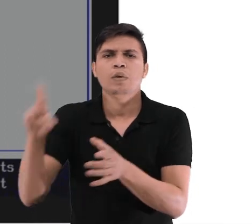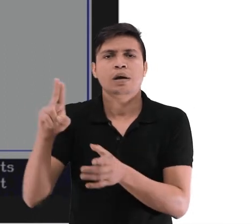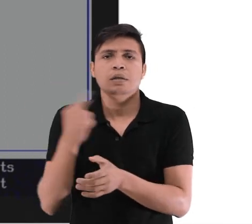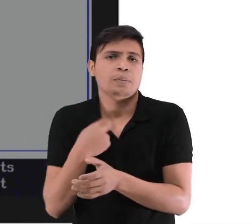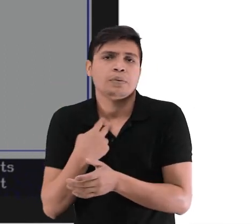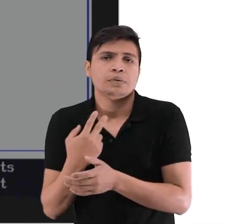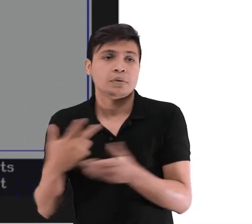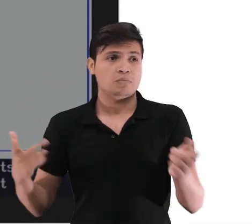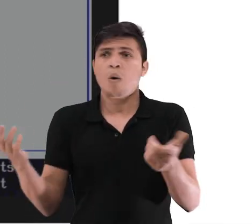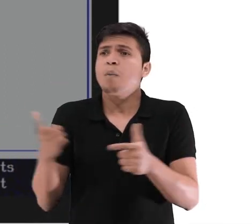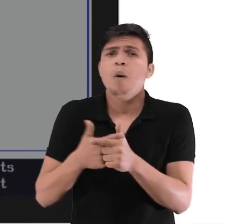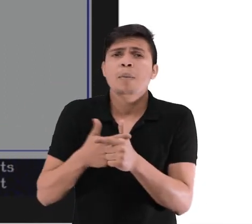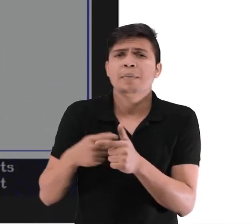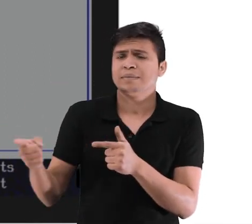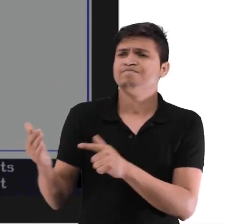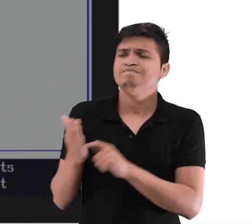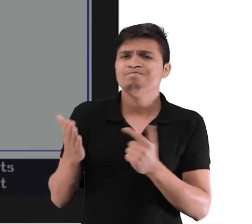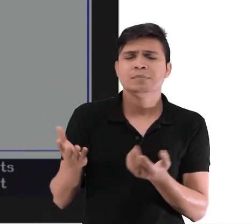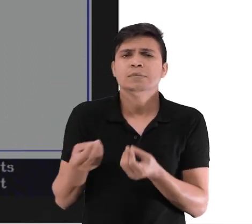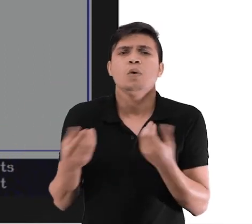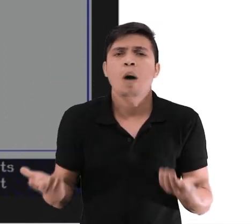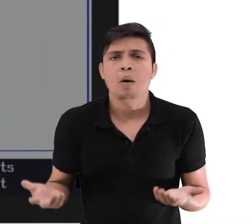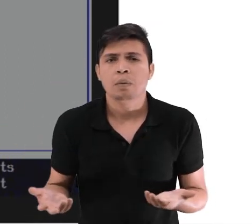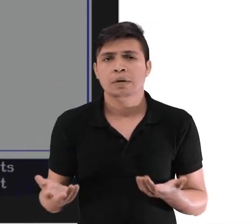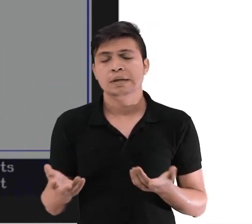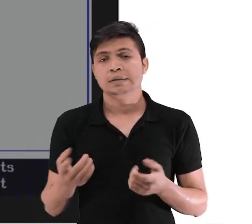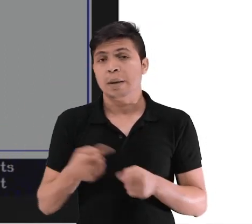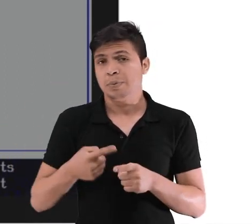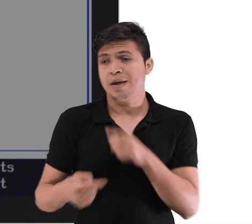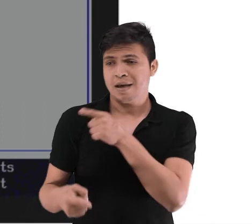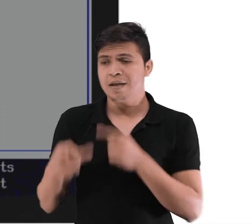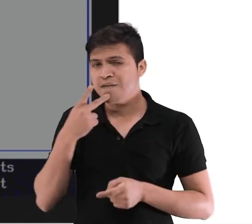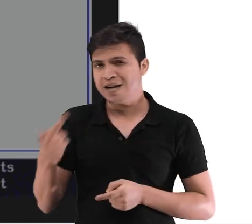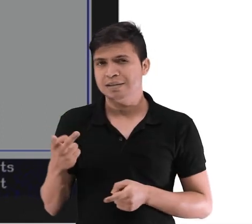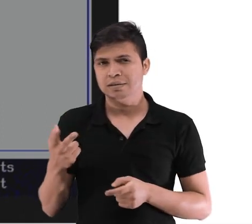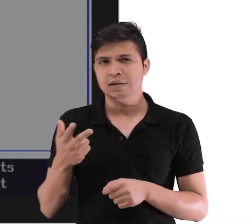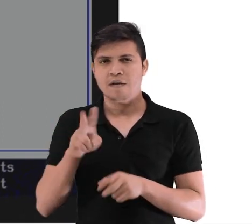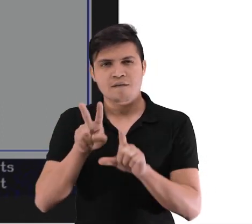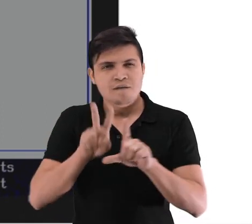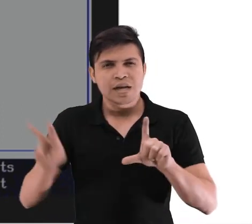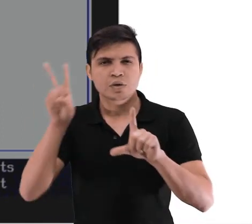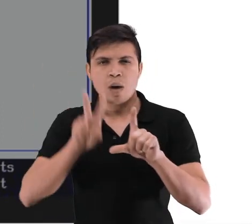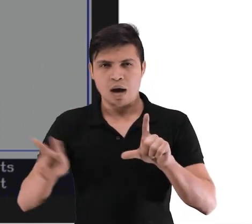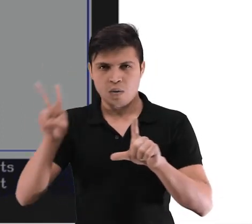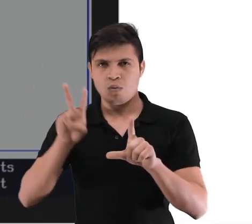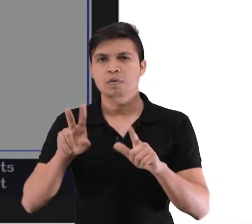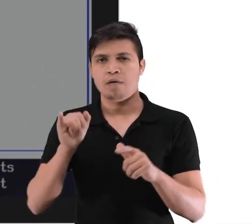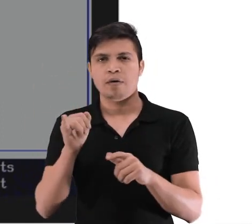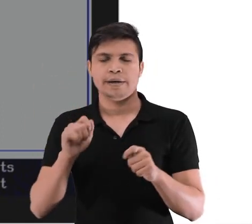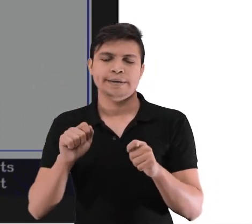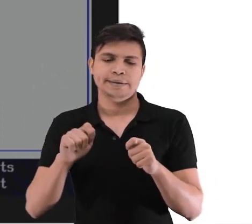problema que ela trará para você? No caso, ela está dizendo que a parte de virtualização, se você for fazer isso no seu